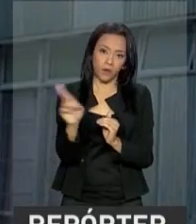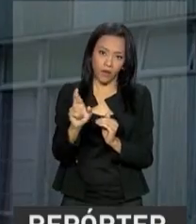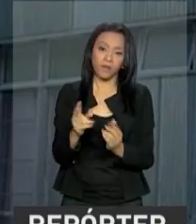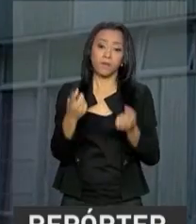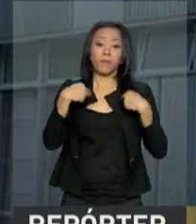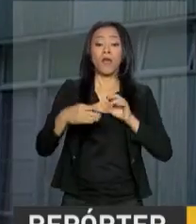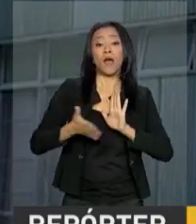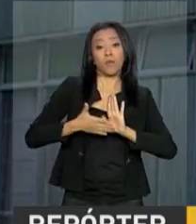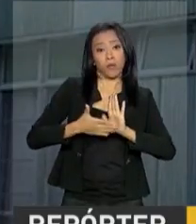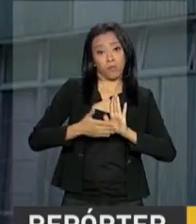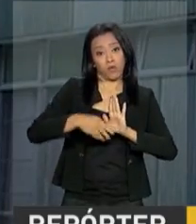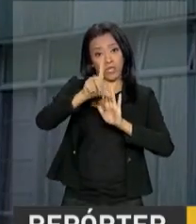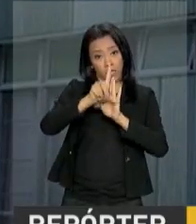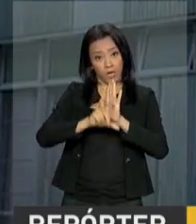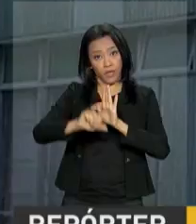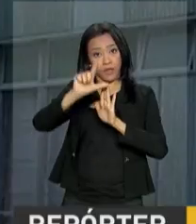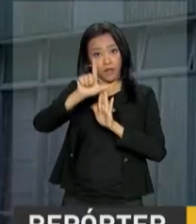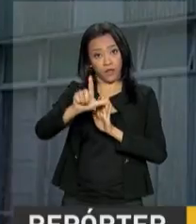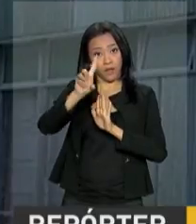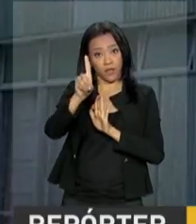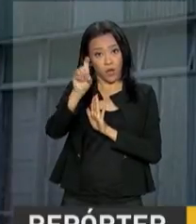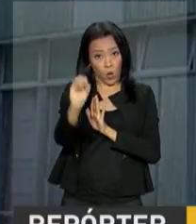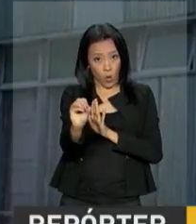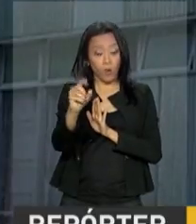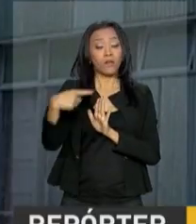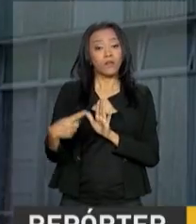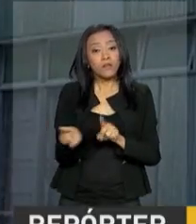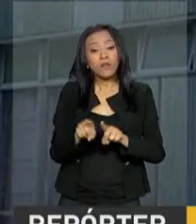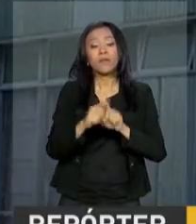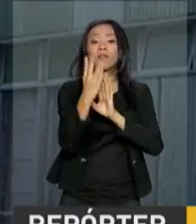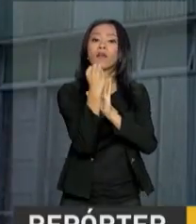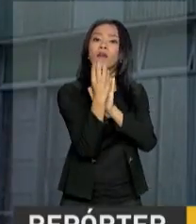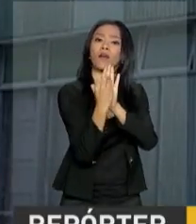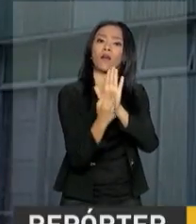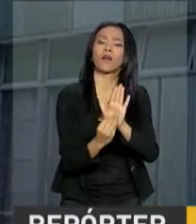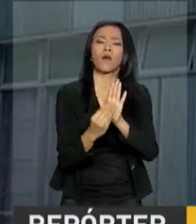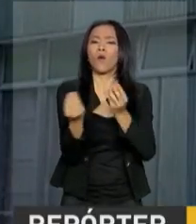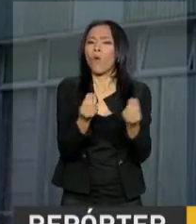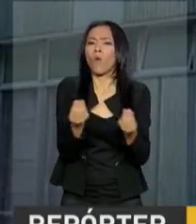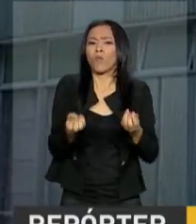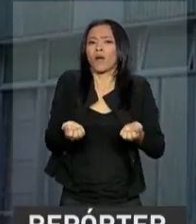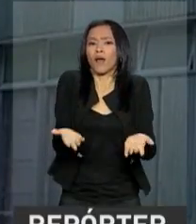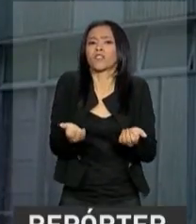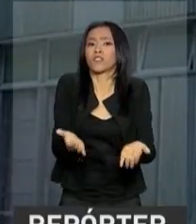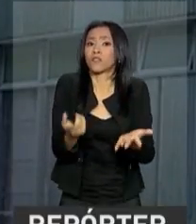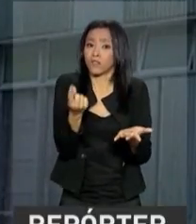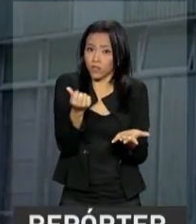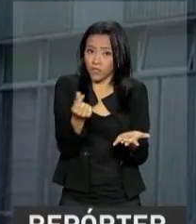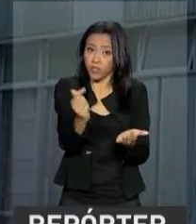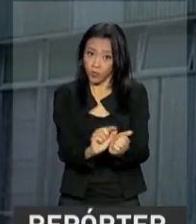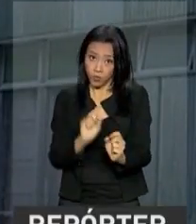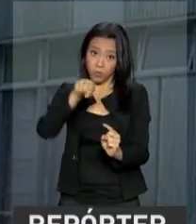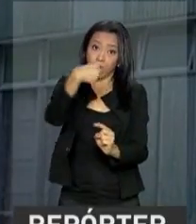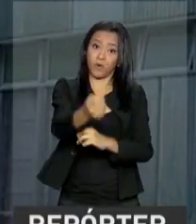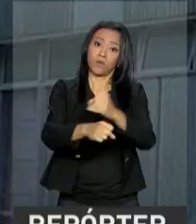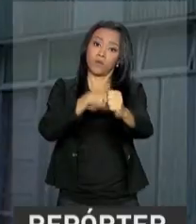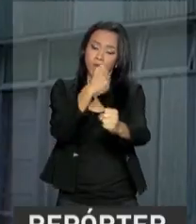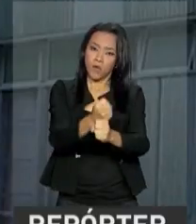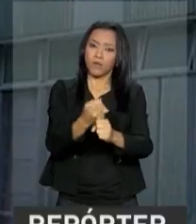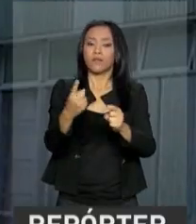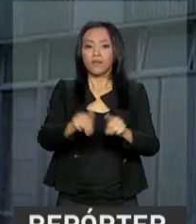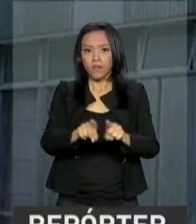da edel também estabelece as prioridades de gastos e investimentos para o ano seguinte e as principais projeções para a economia